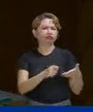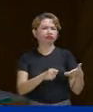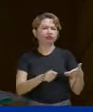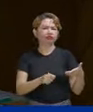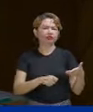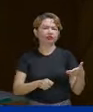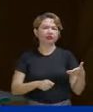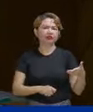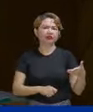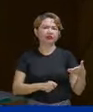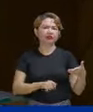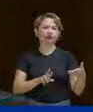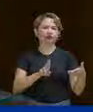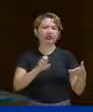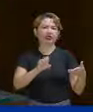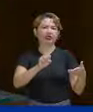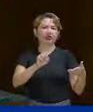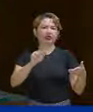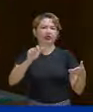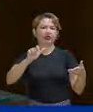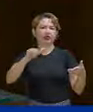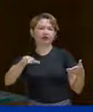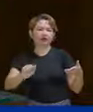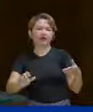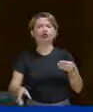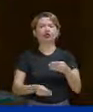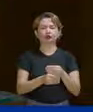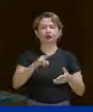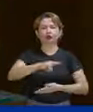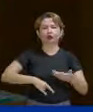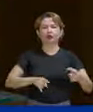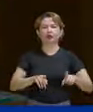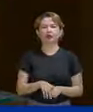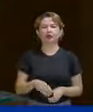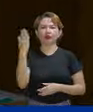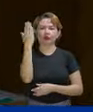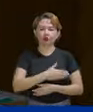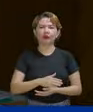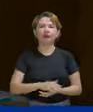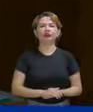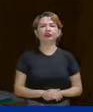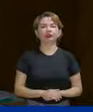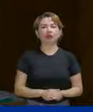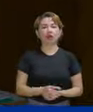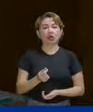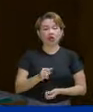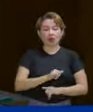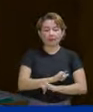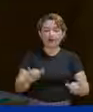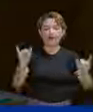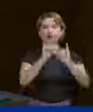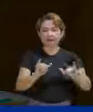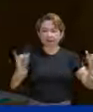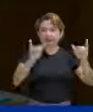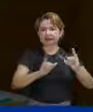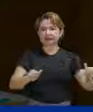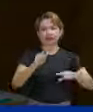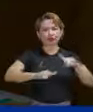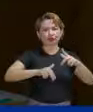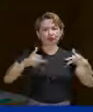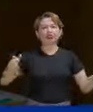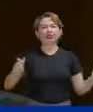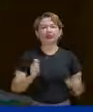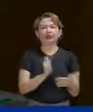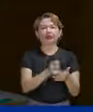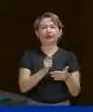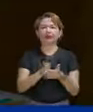de ressalva, diante dos documentos fiscais juntados e da comprovação material desse gasto com publicidade, em respeito aos